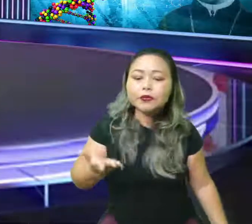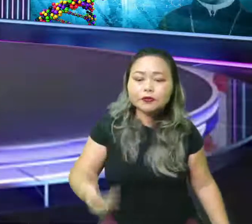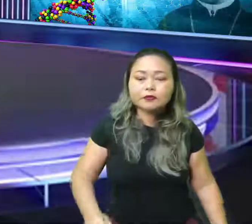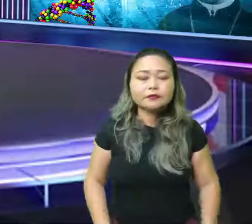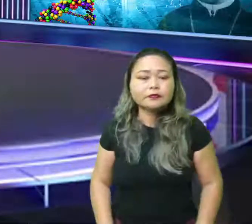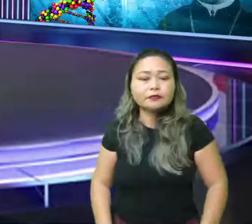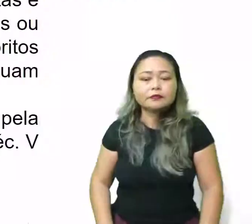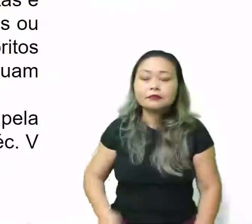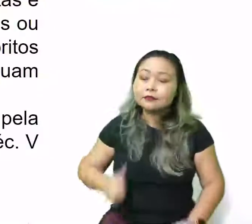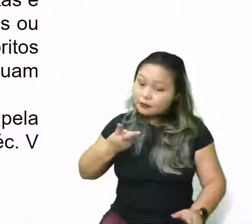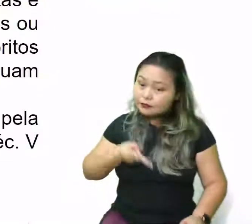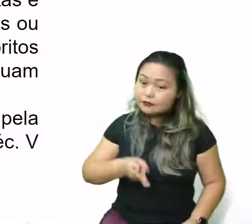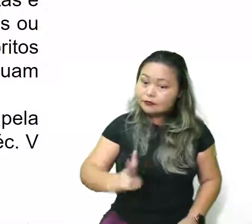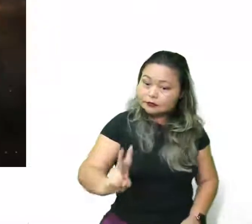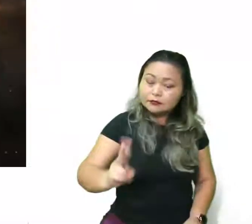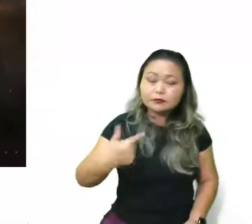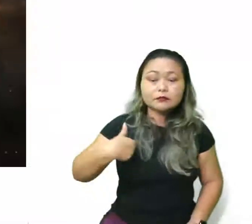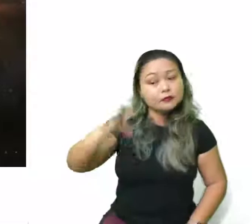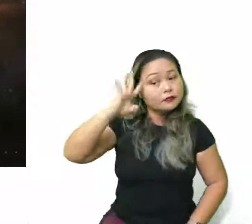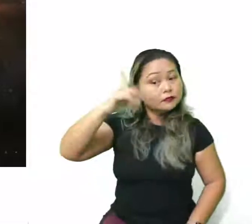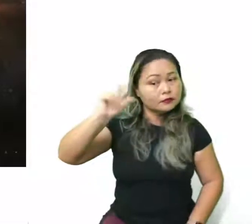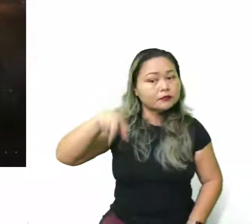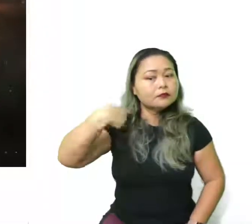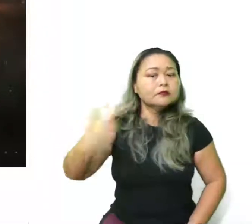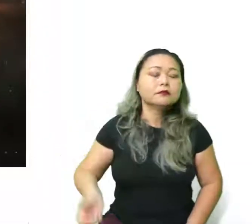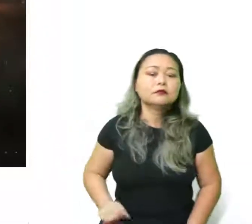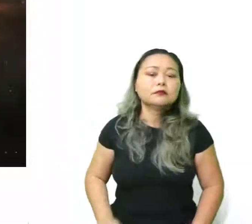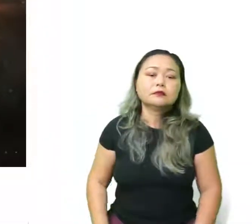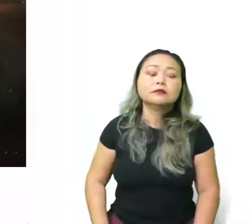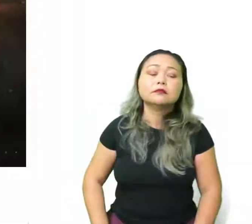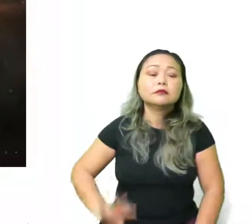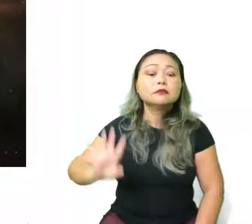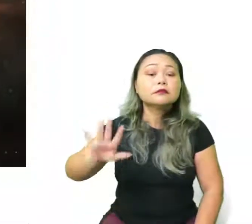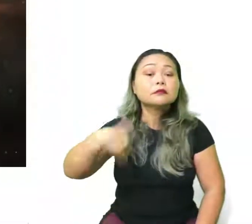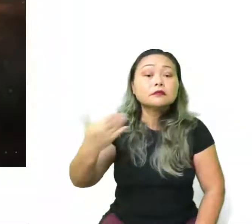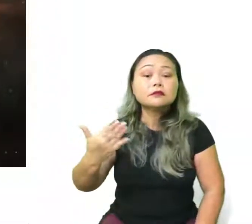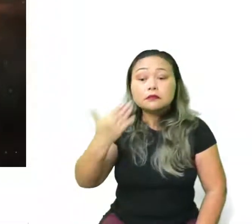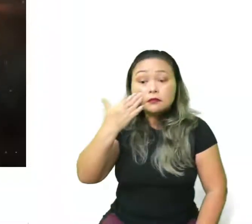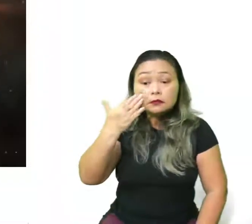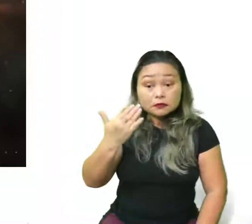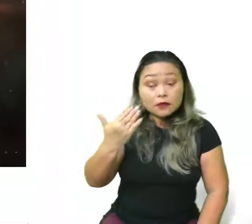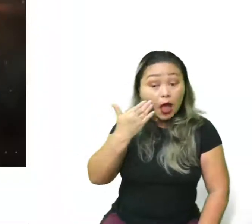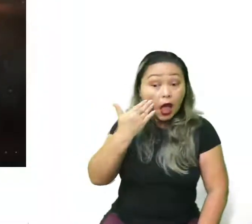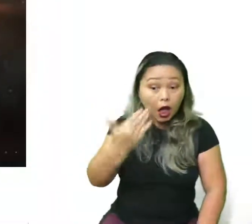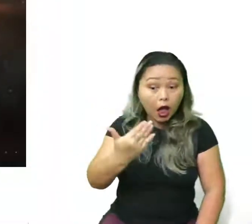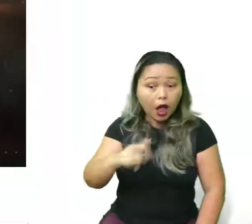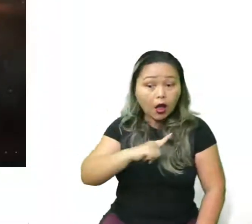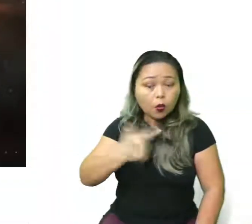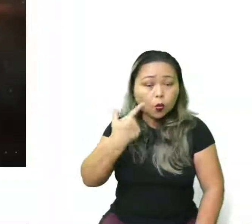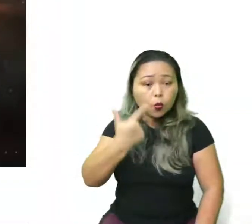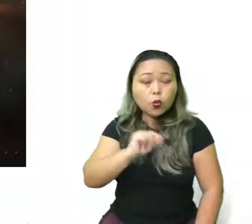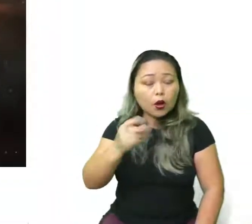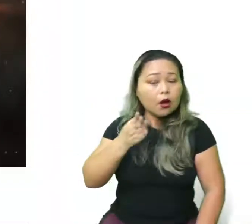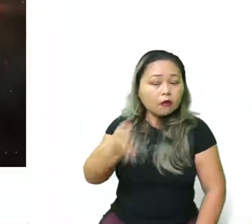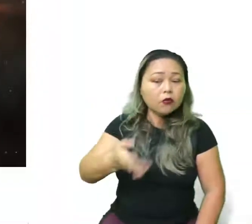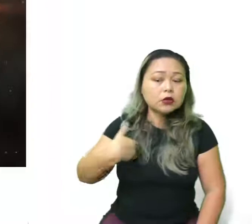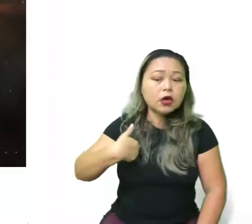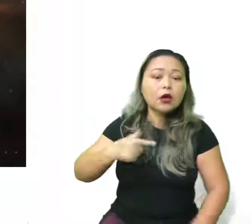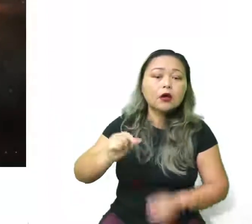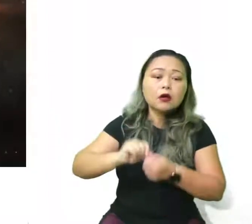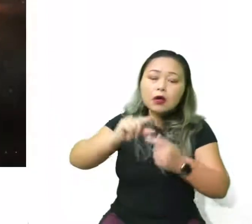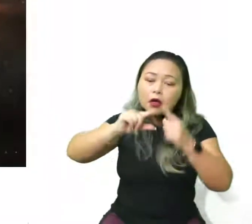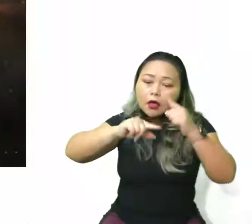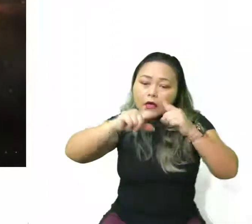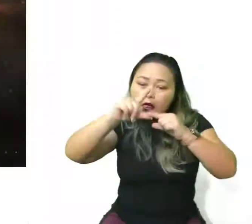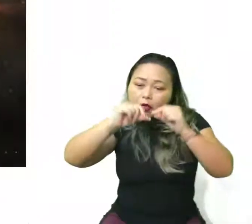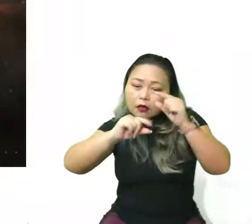Ok? Então, continuando aí em relação às teorias. Há evidências, né, em relação a essa teoria. São as